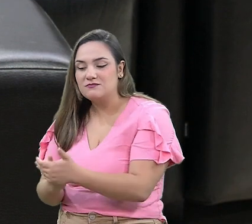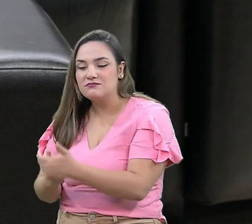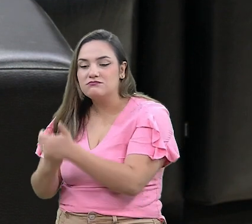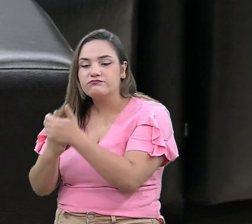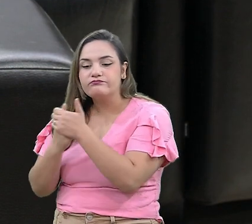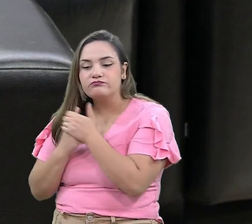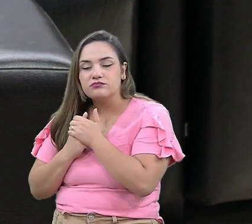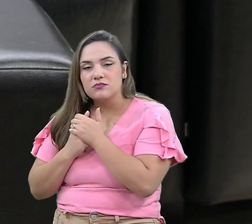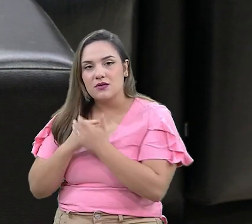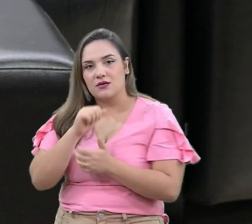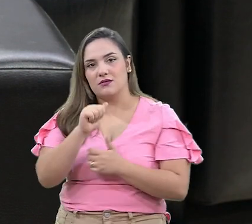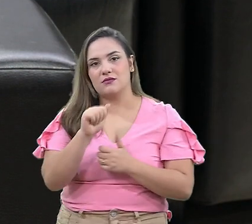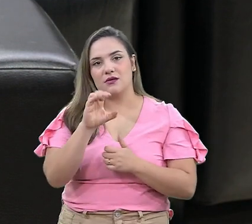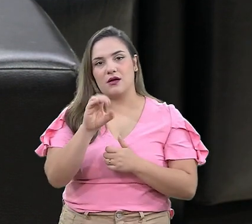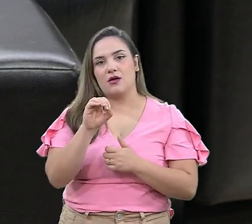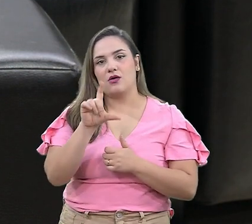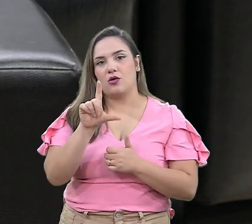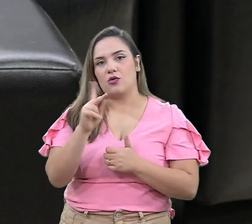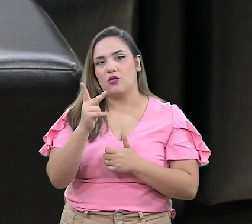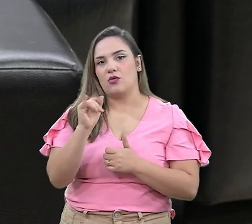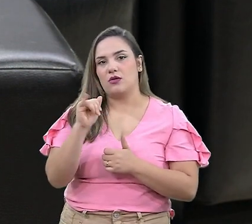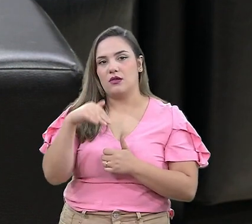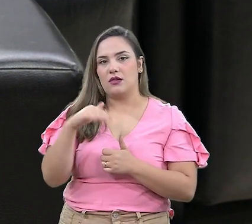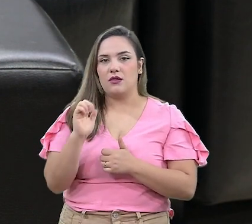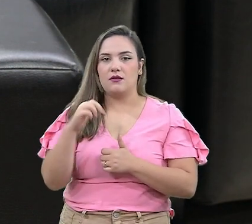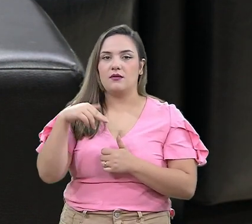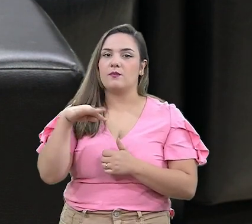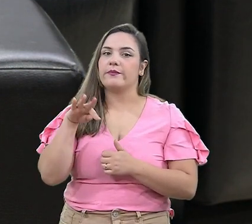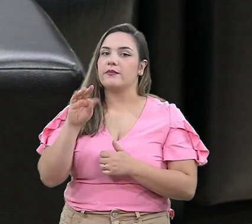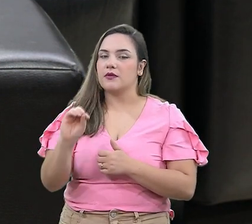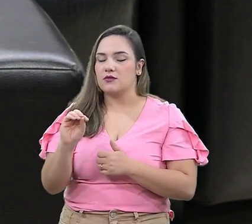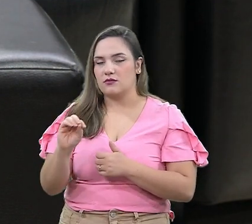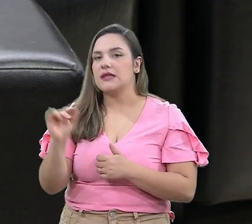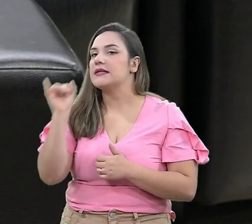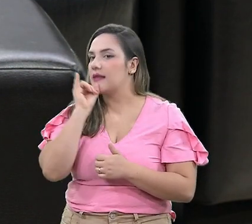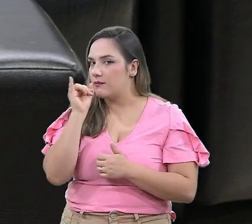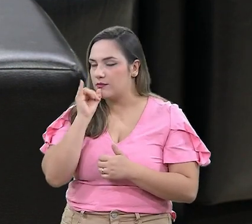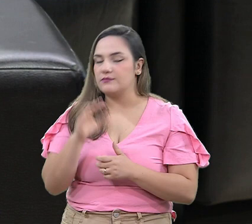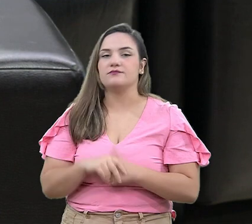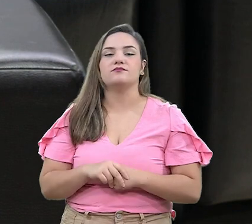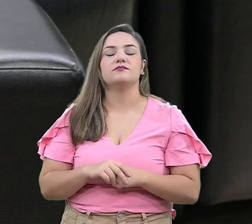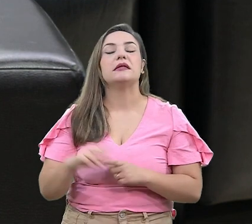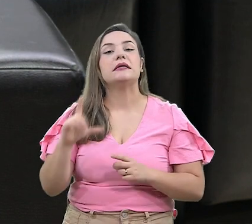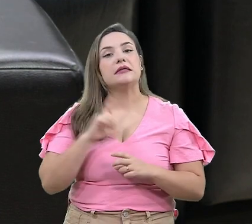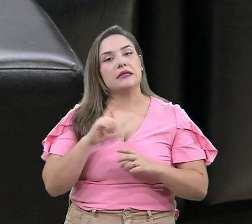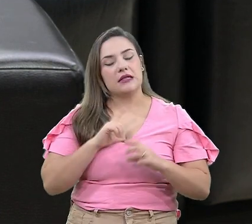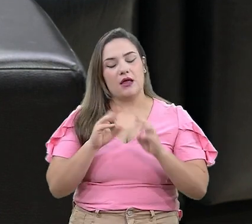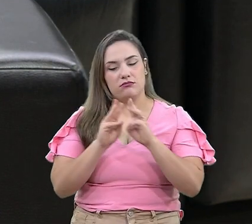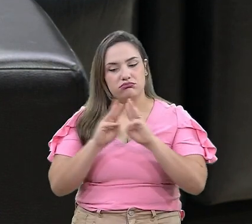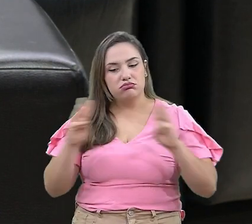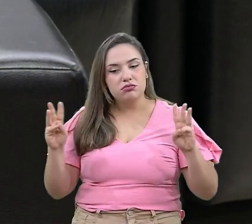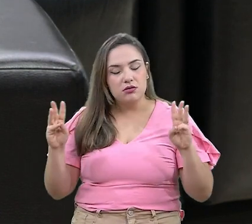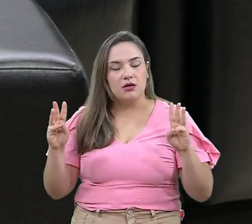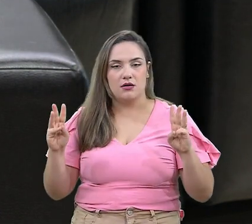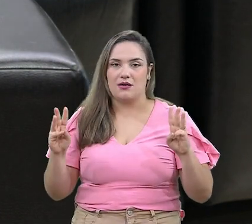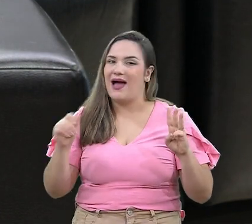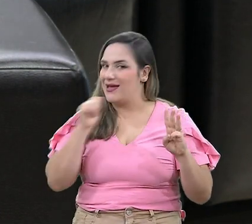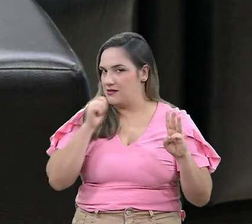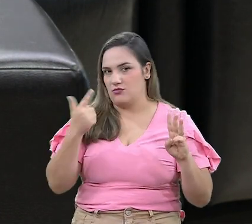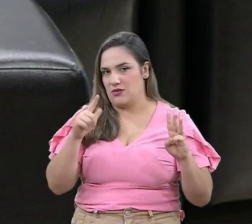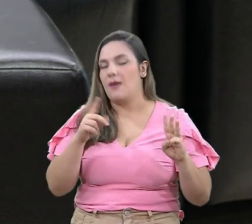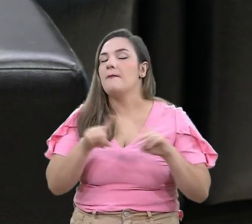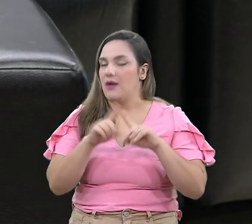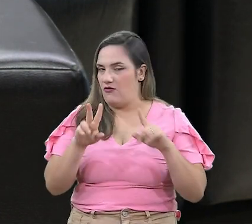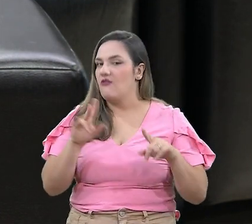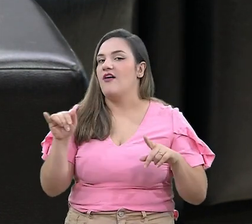acolhimento, onde a gente pretende disponibilizar num link da própria comissão, que ainda